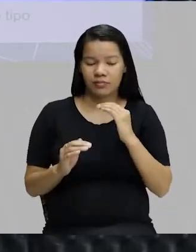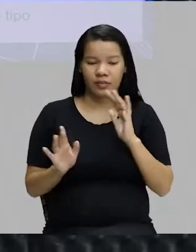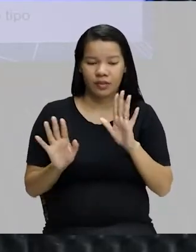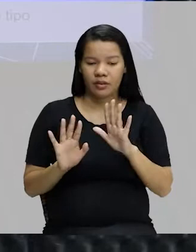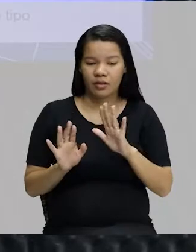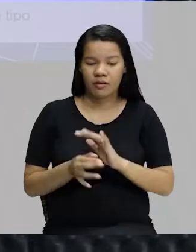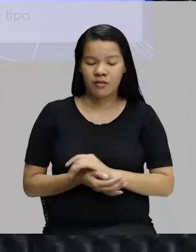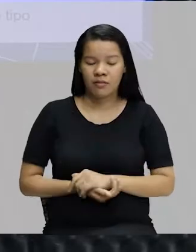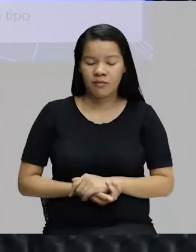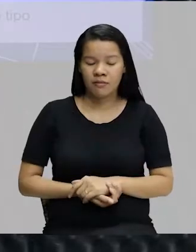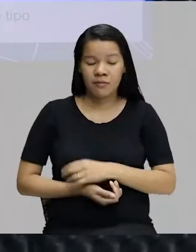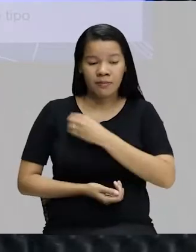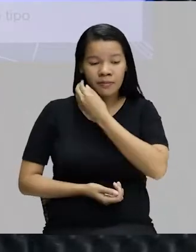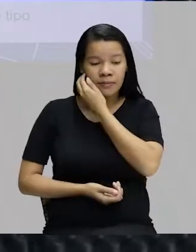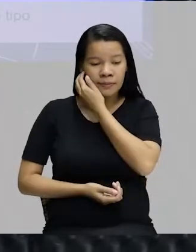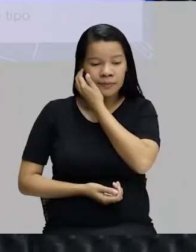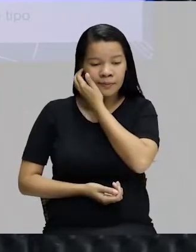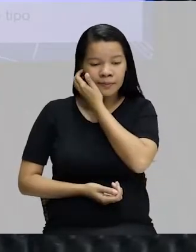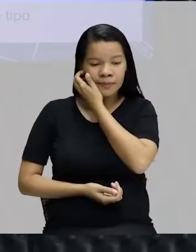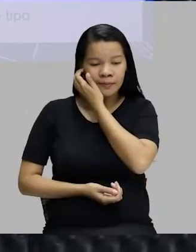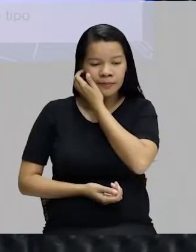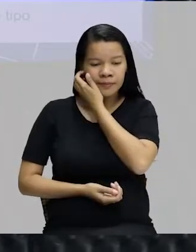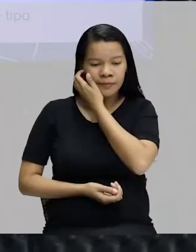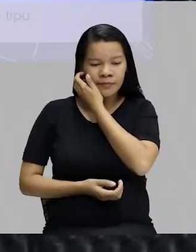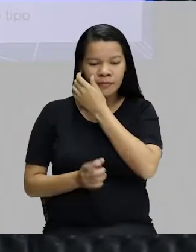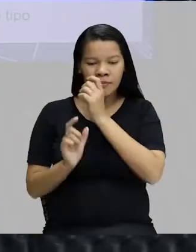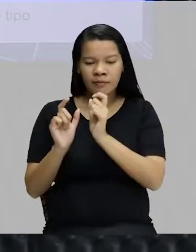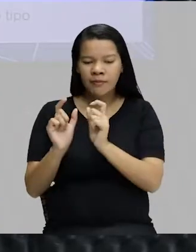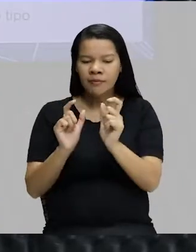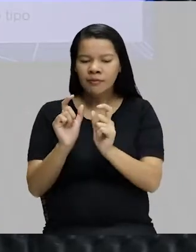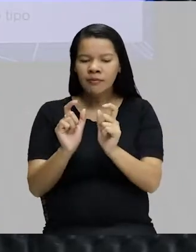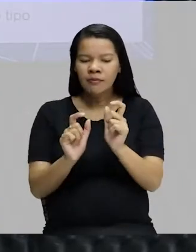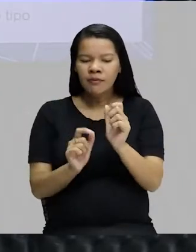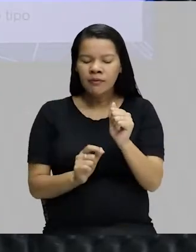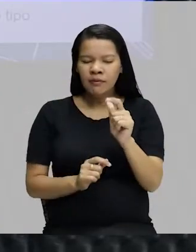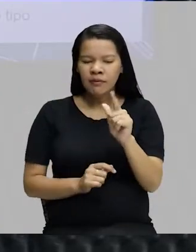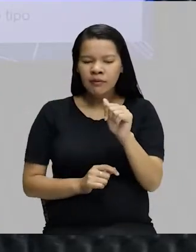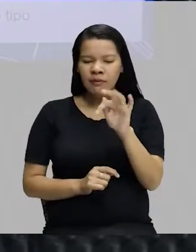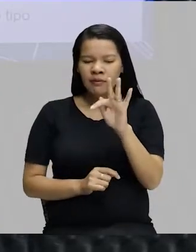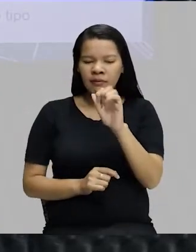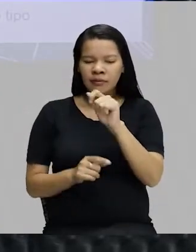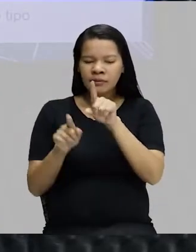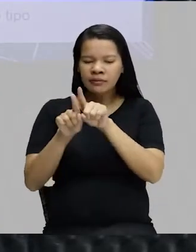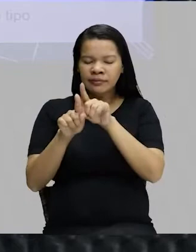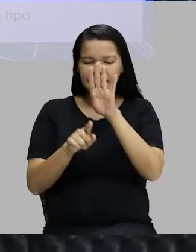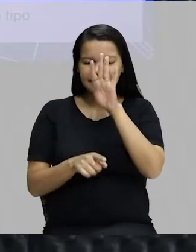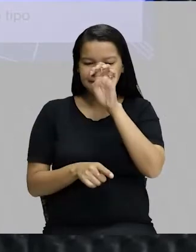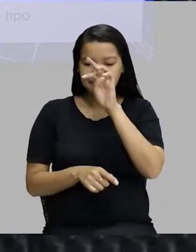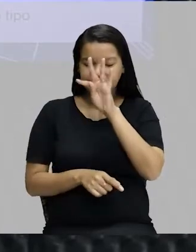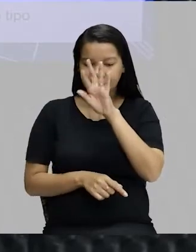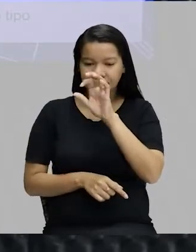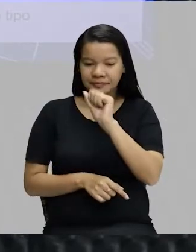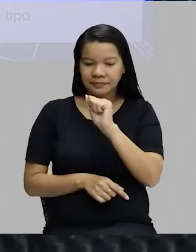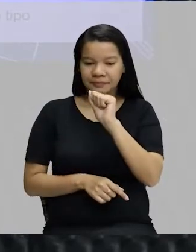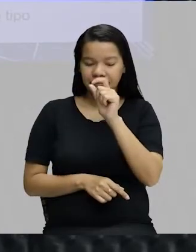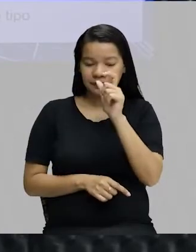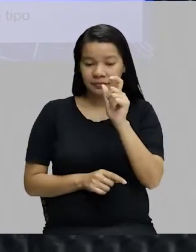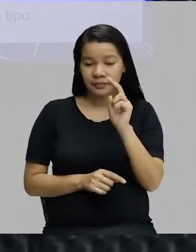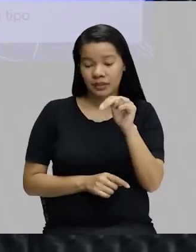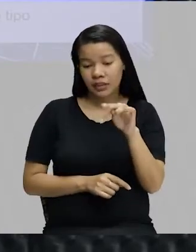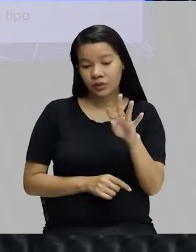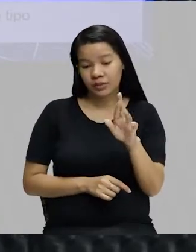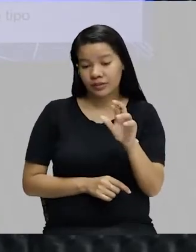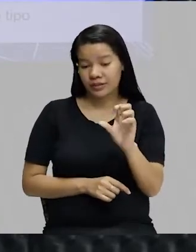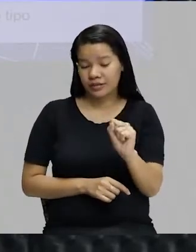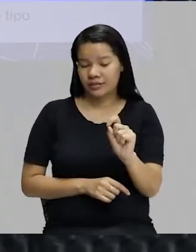partículas alfa. As partículas alfa e beta são neutras. São neutras. Não, não são